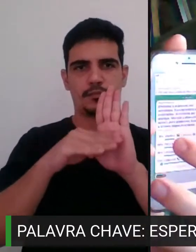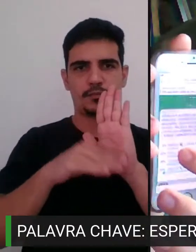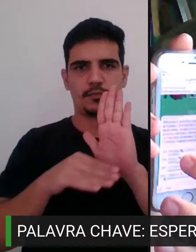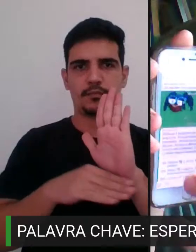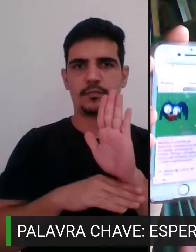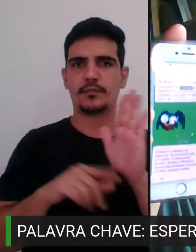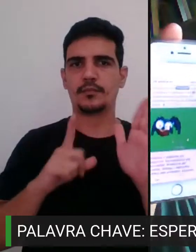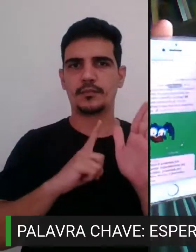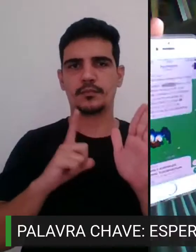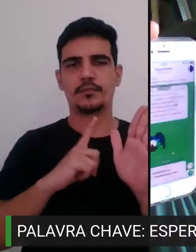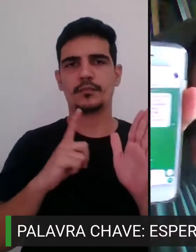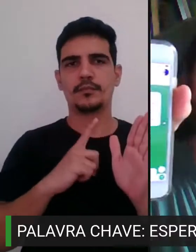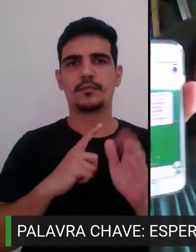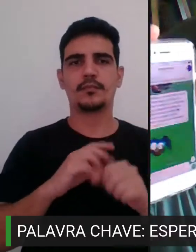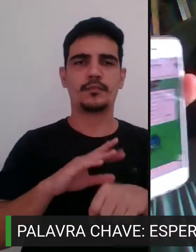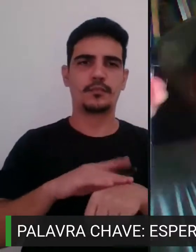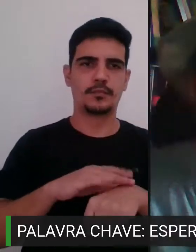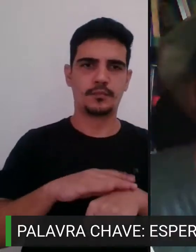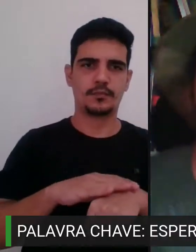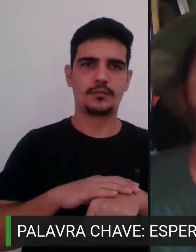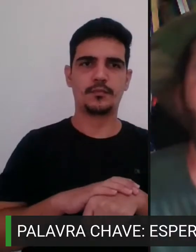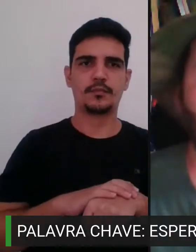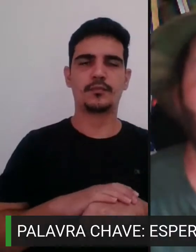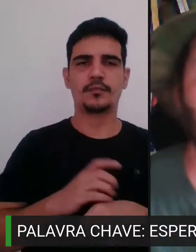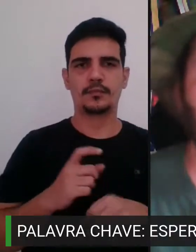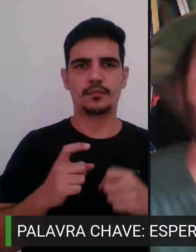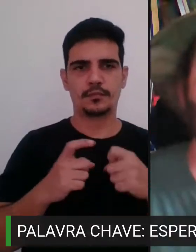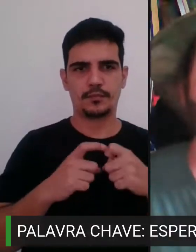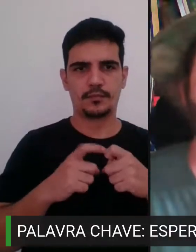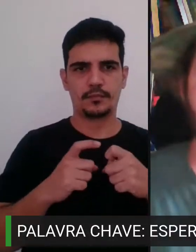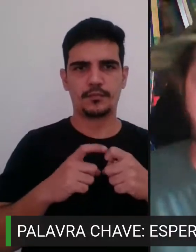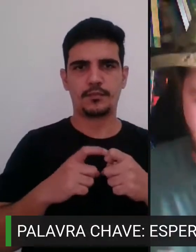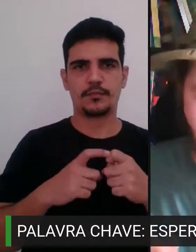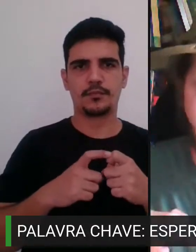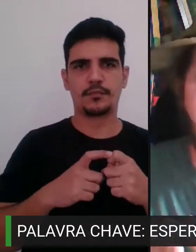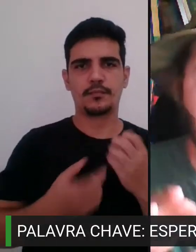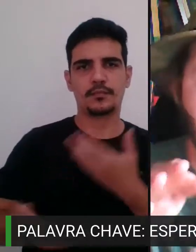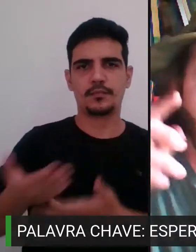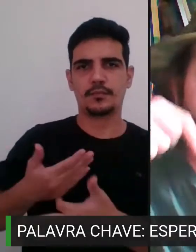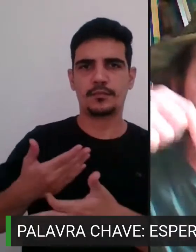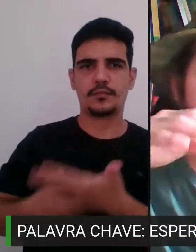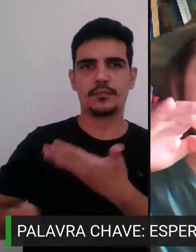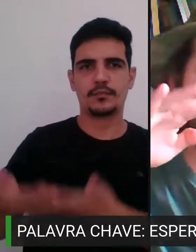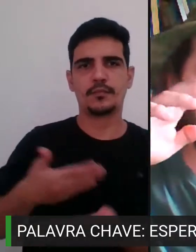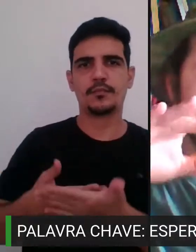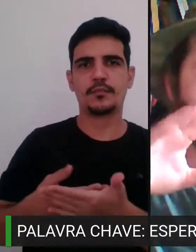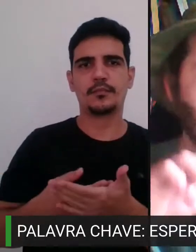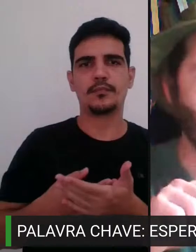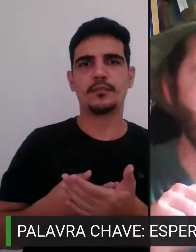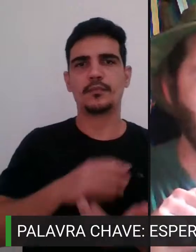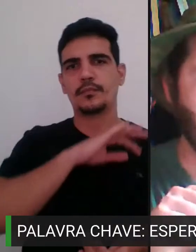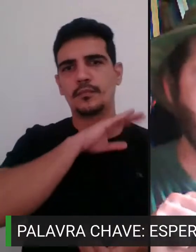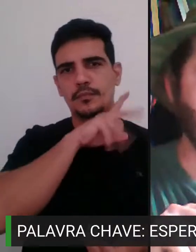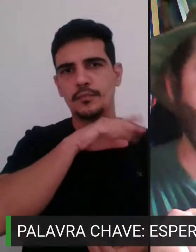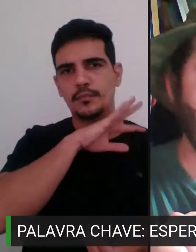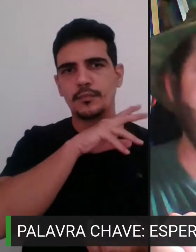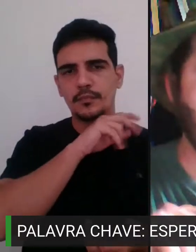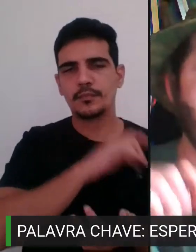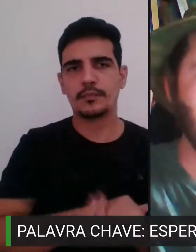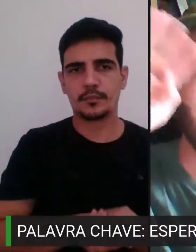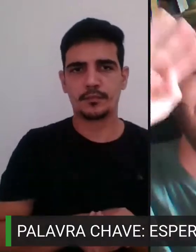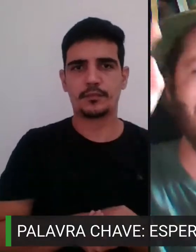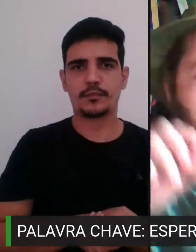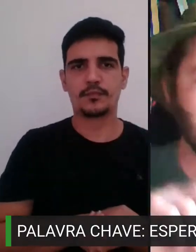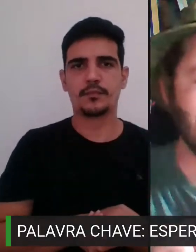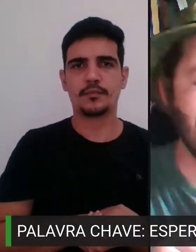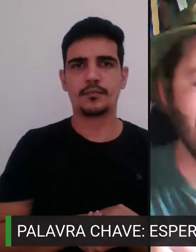uns casos clínicos, são para a gente estar trocando informações sobre animais peçonhentos, né? A partir de hoje eu consigo colocar para o pessoal fazer comentário. Já tem um